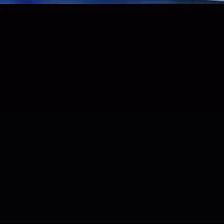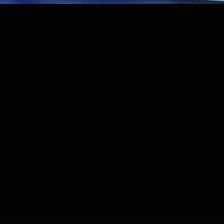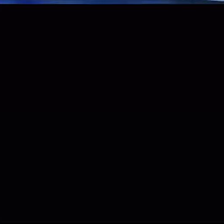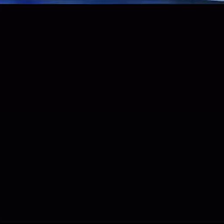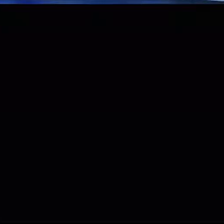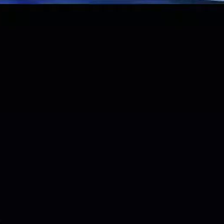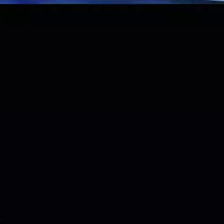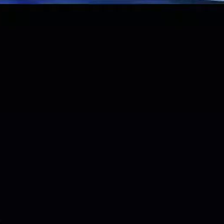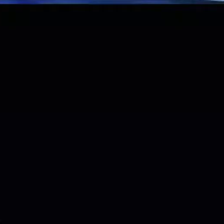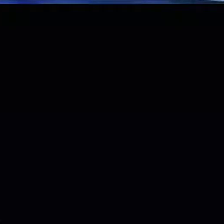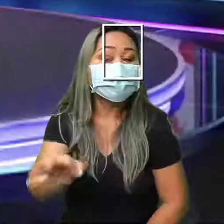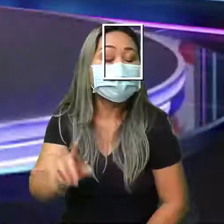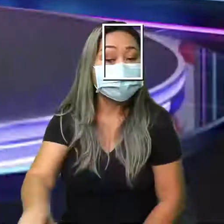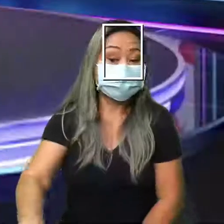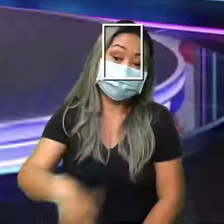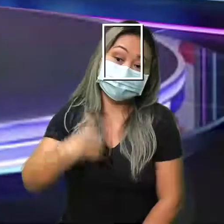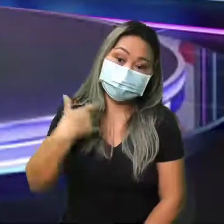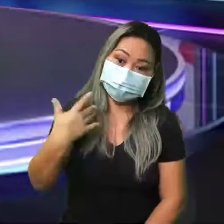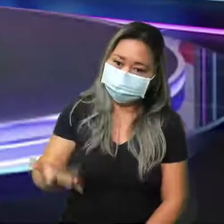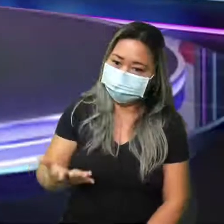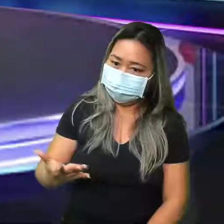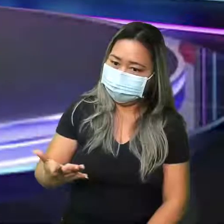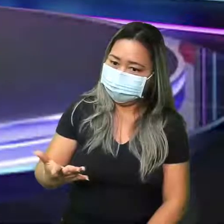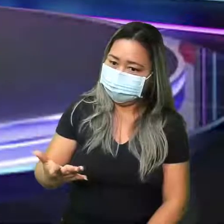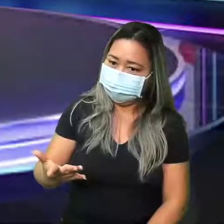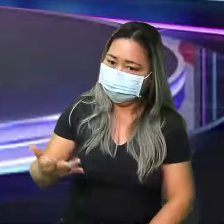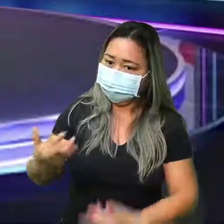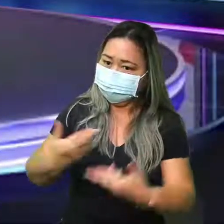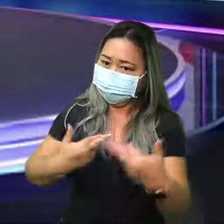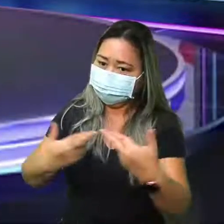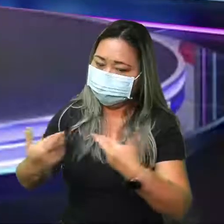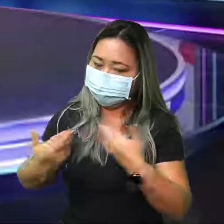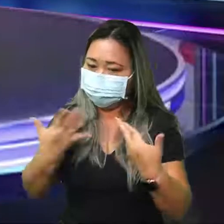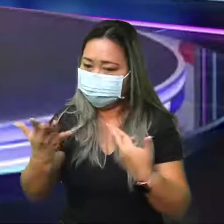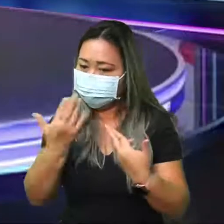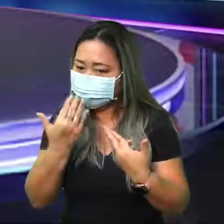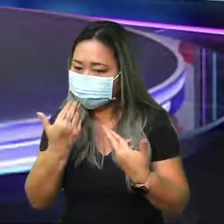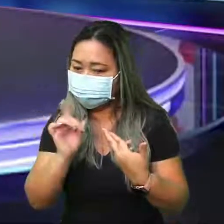ambientes, certo? Que está relacionado com a busca do